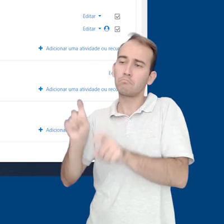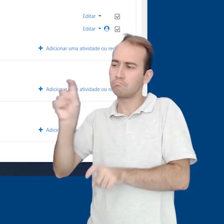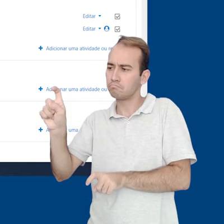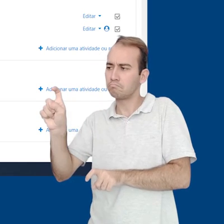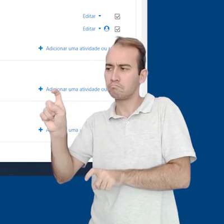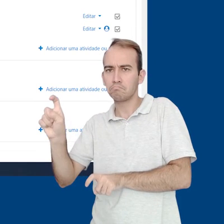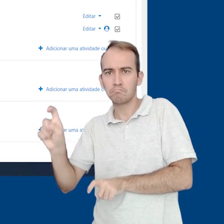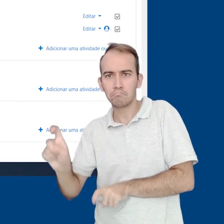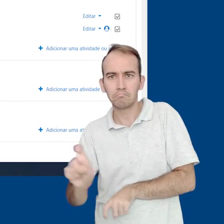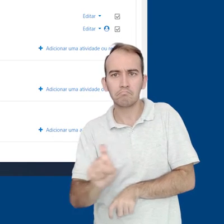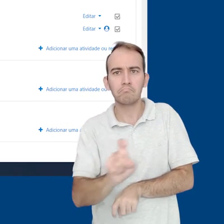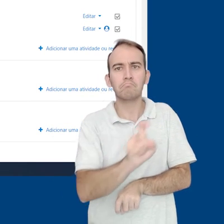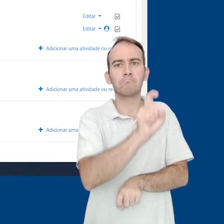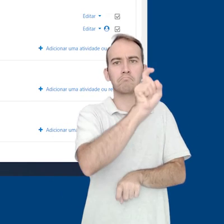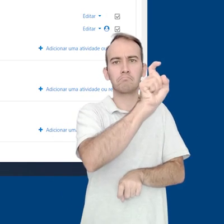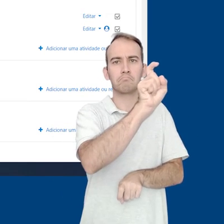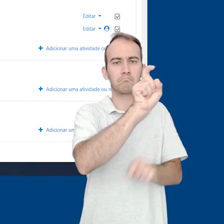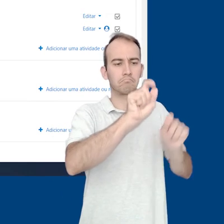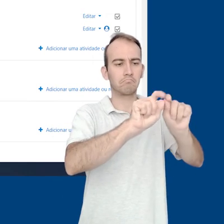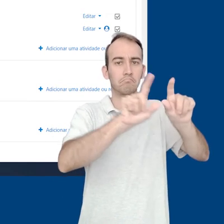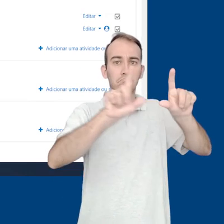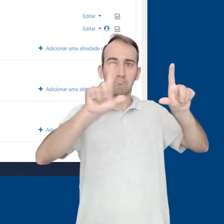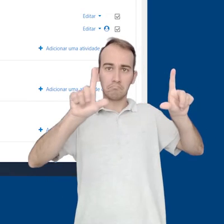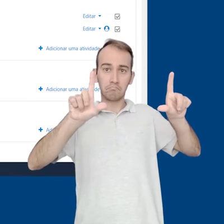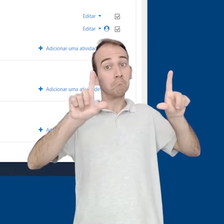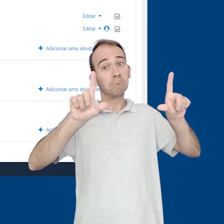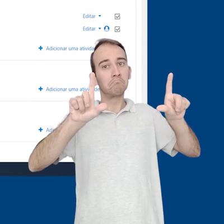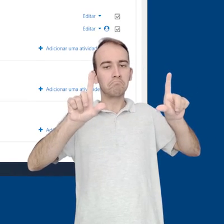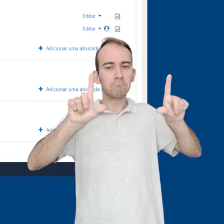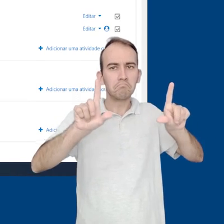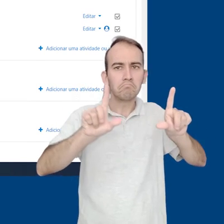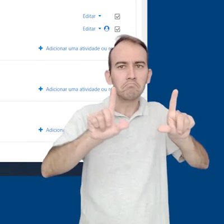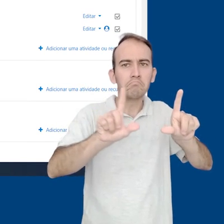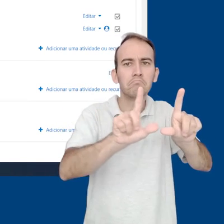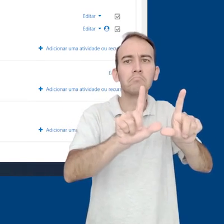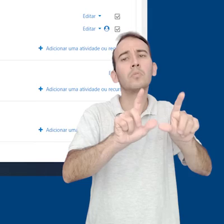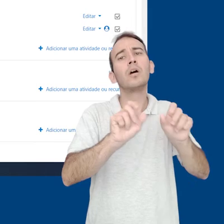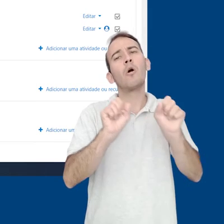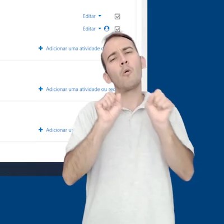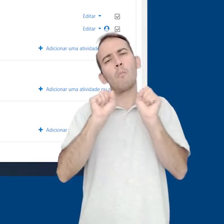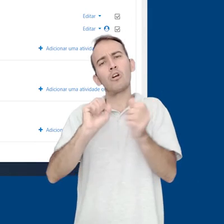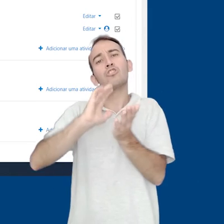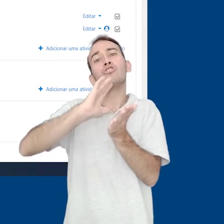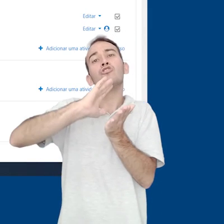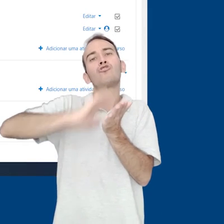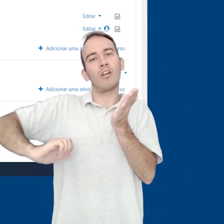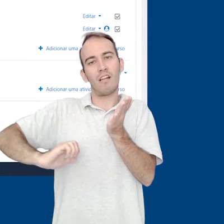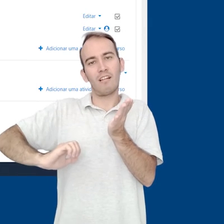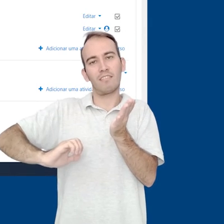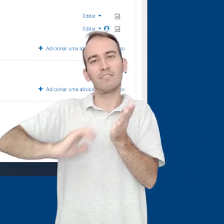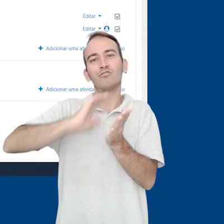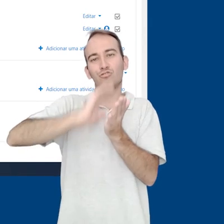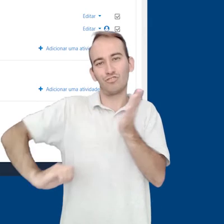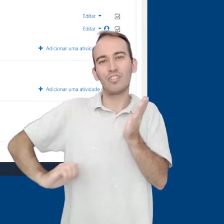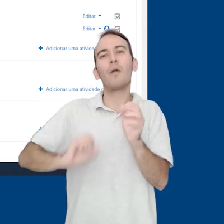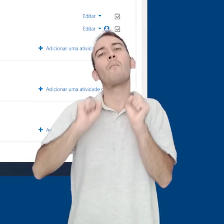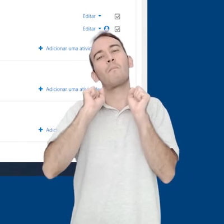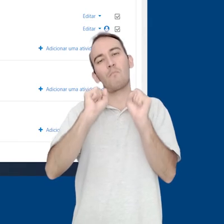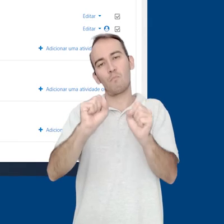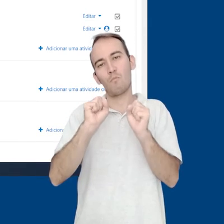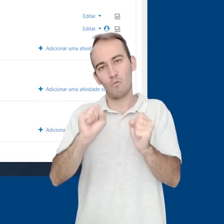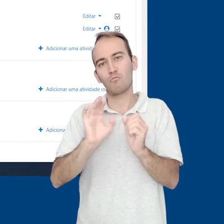ou para a esquerda, provocando um recuo em cada item. Eu poderia ocultar esse item para que ele não ficasse